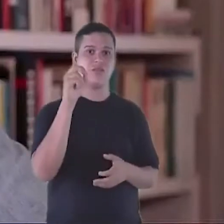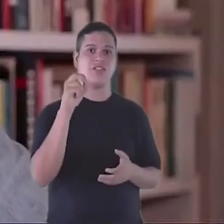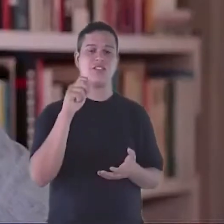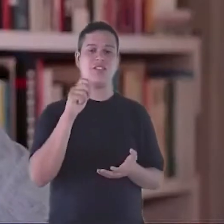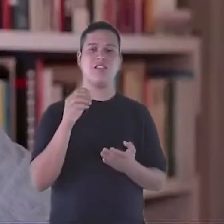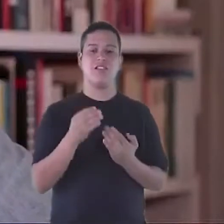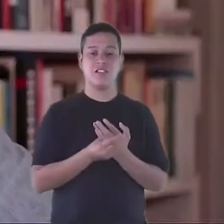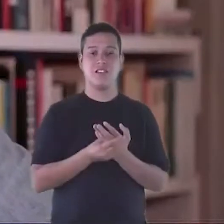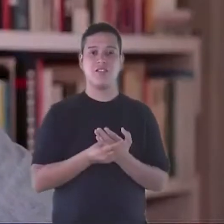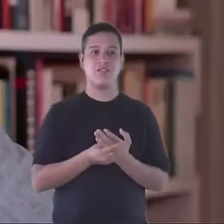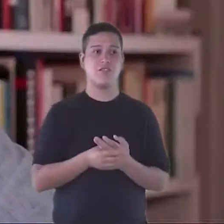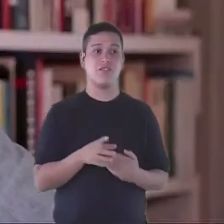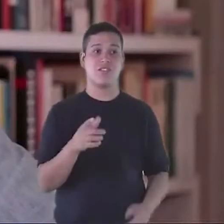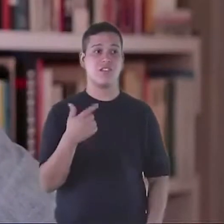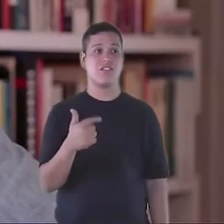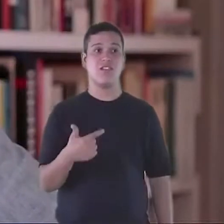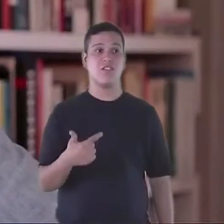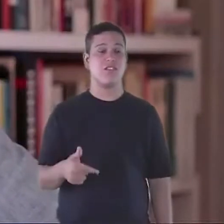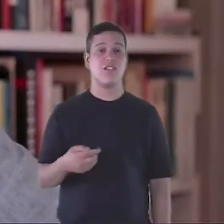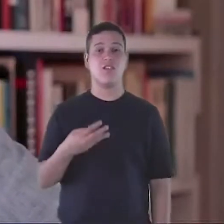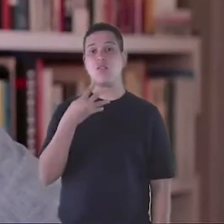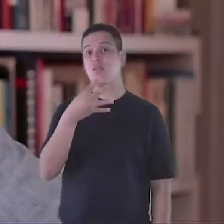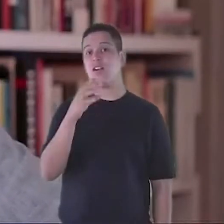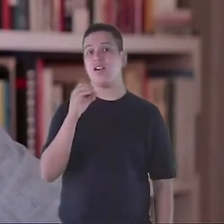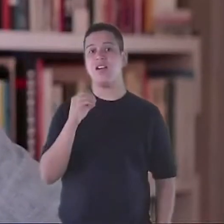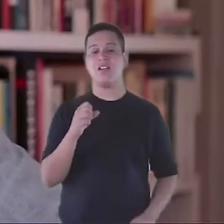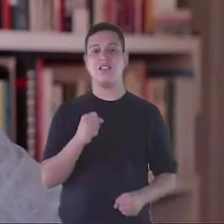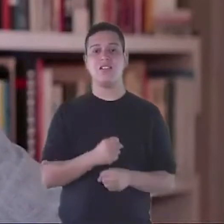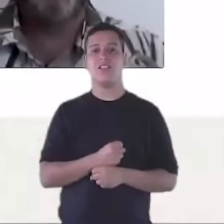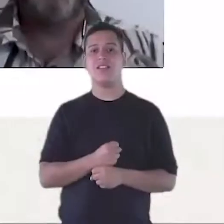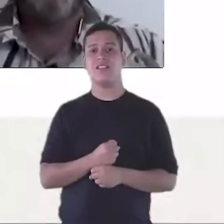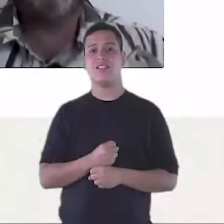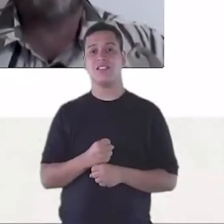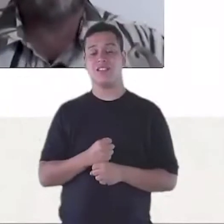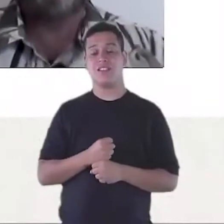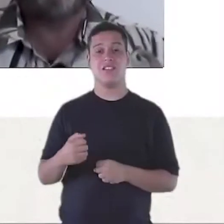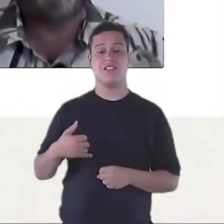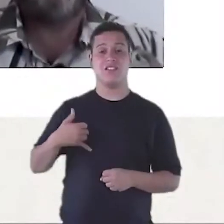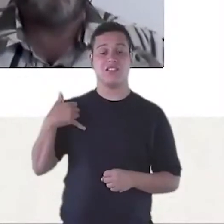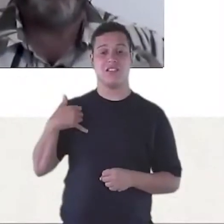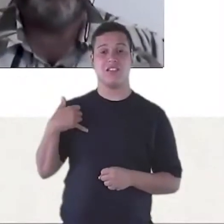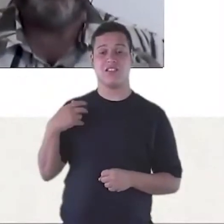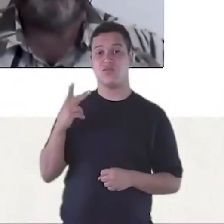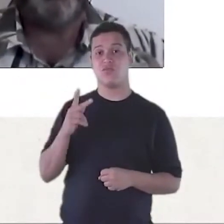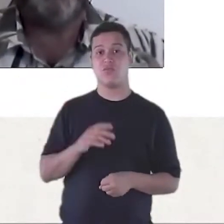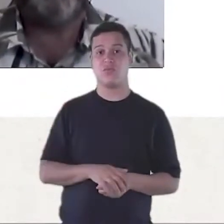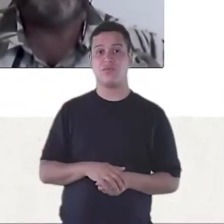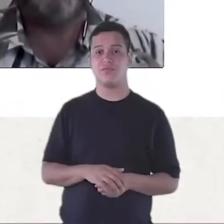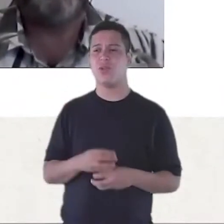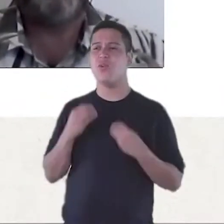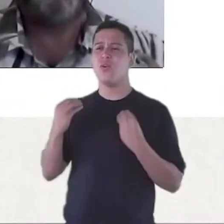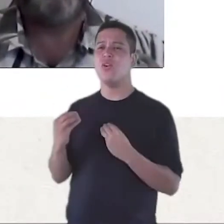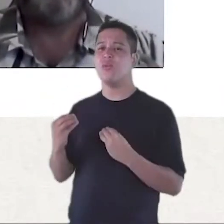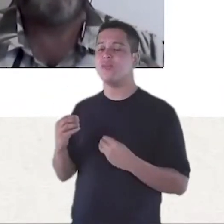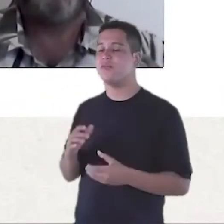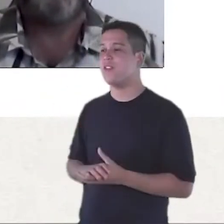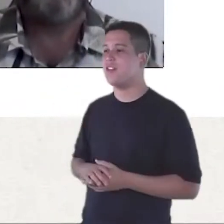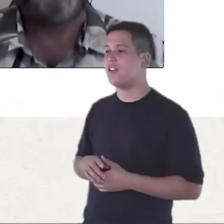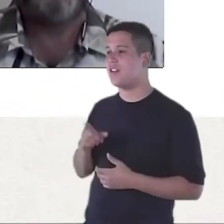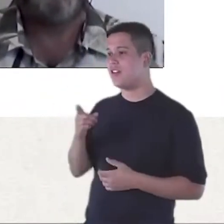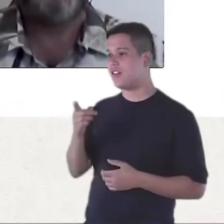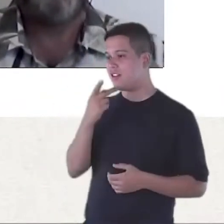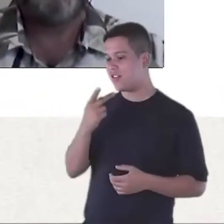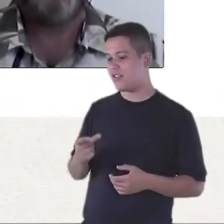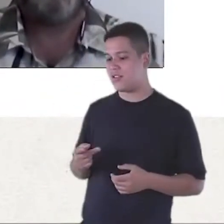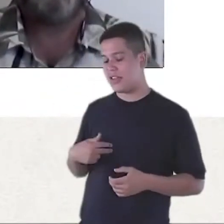fez nem 40 anos outro dia, como é que acontece isso? É que tem os infantos juvenis.